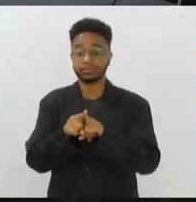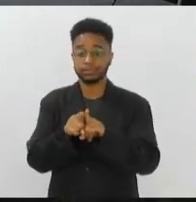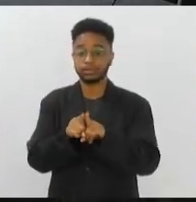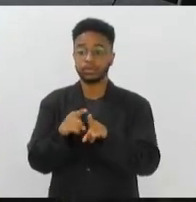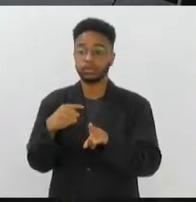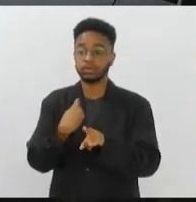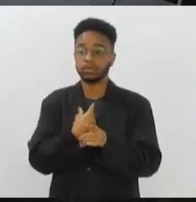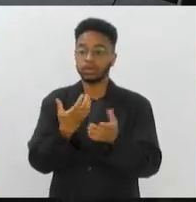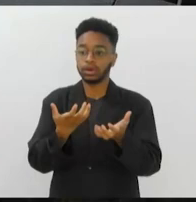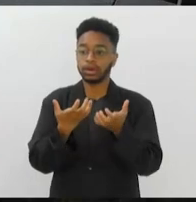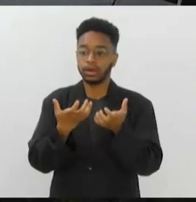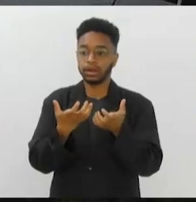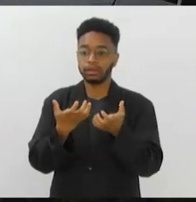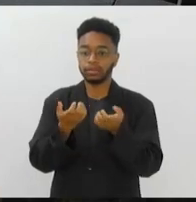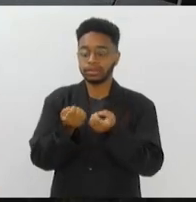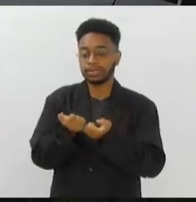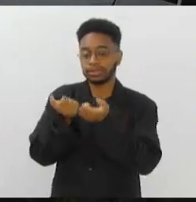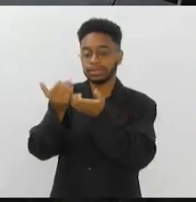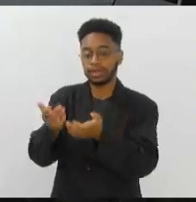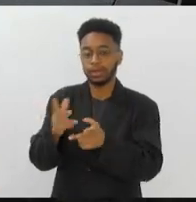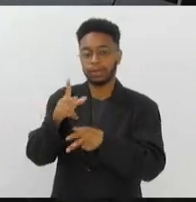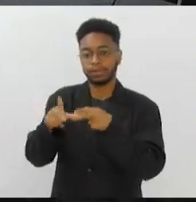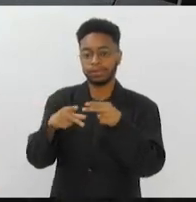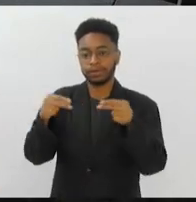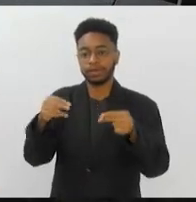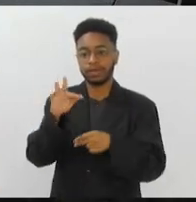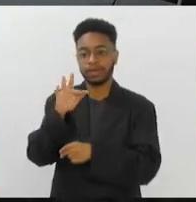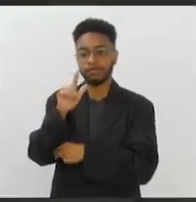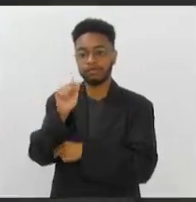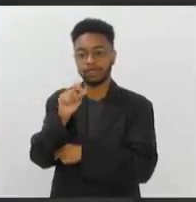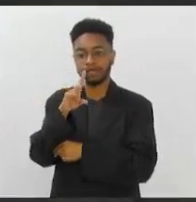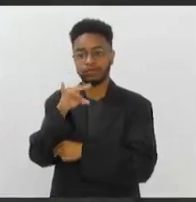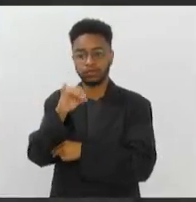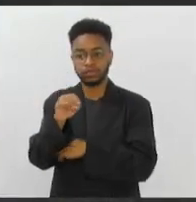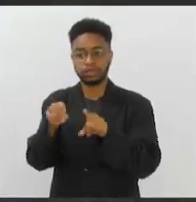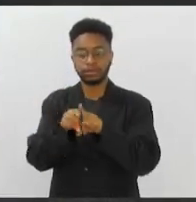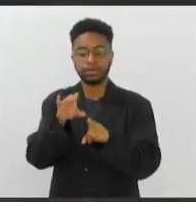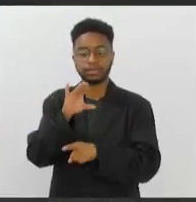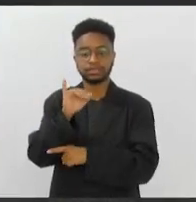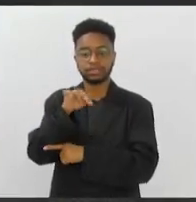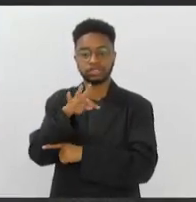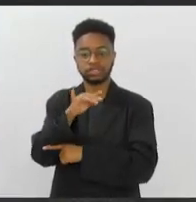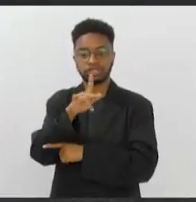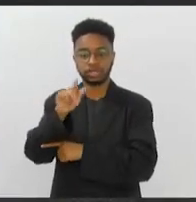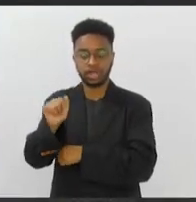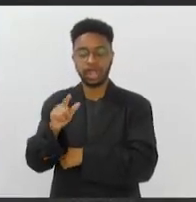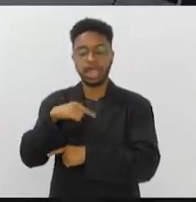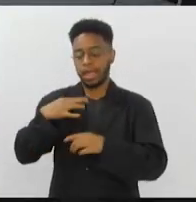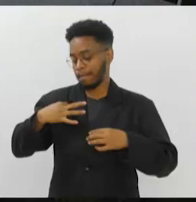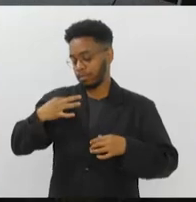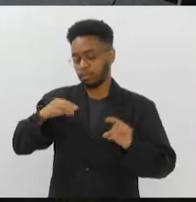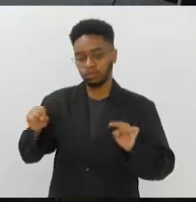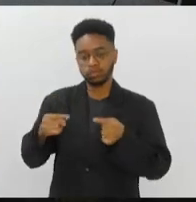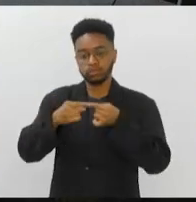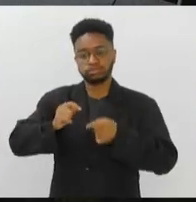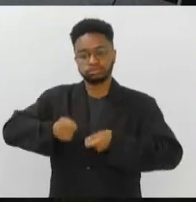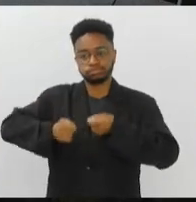dar um presente aqui pro Flávio e pra Cíntia. Camiseta do nosso bloco.